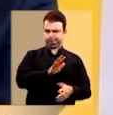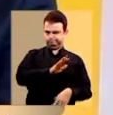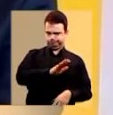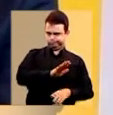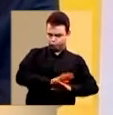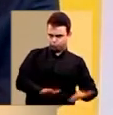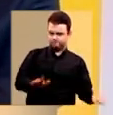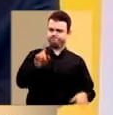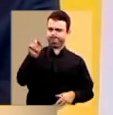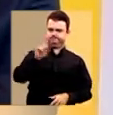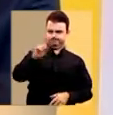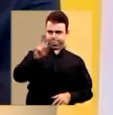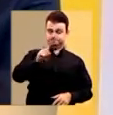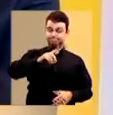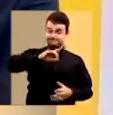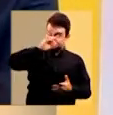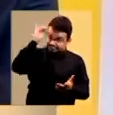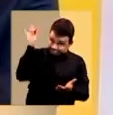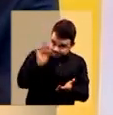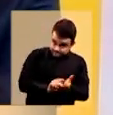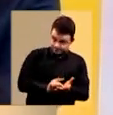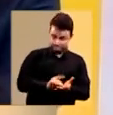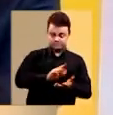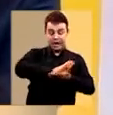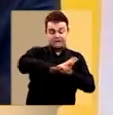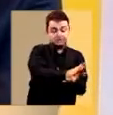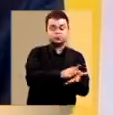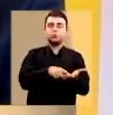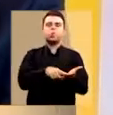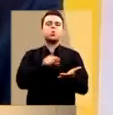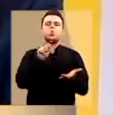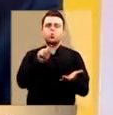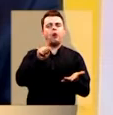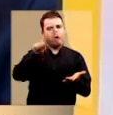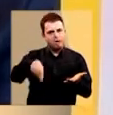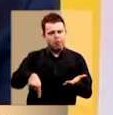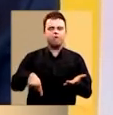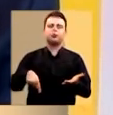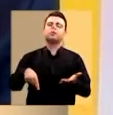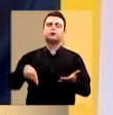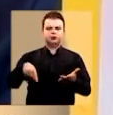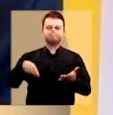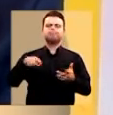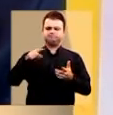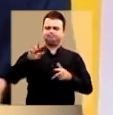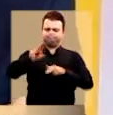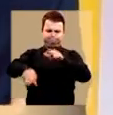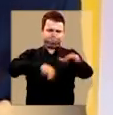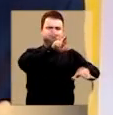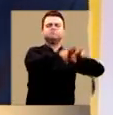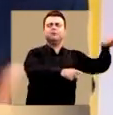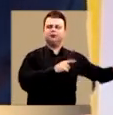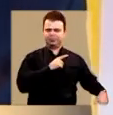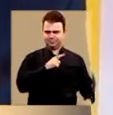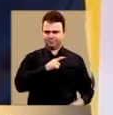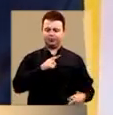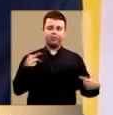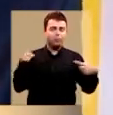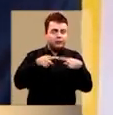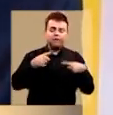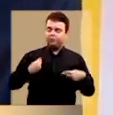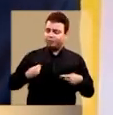de violência. Mas, na realidade, o racismo ele é também estrutural. E estrutural porque ele